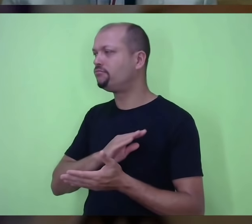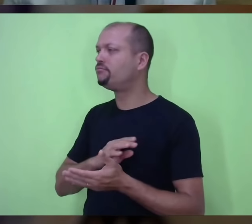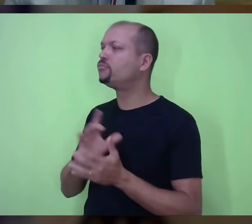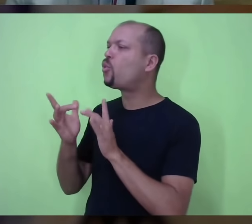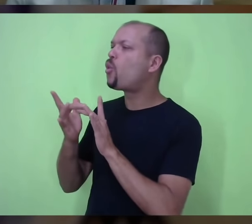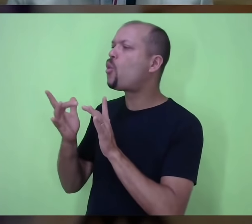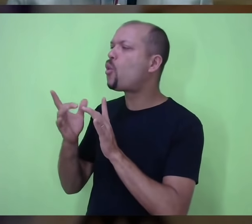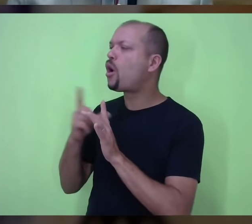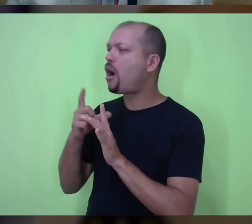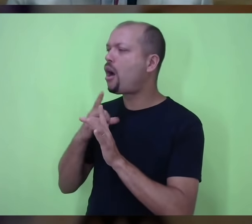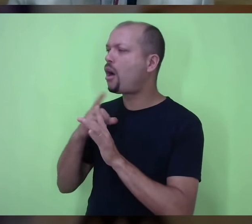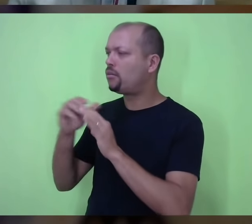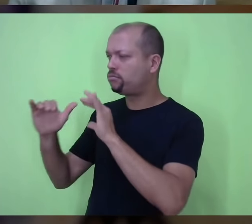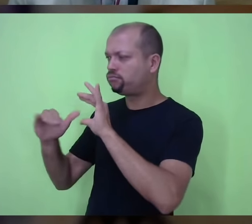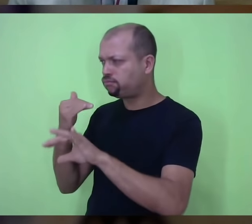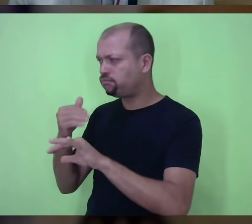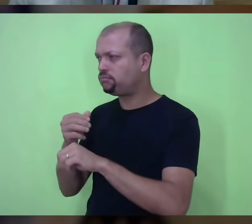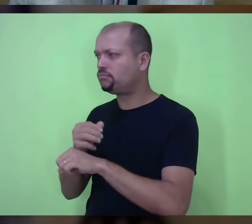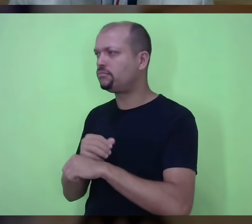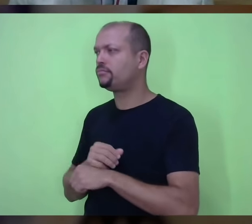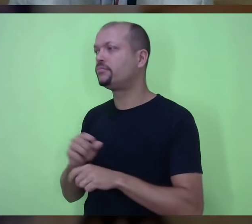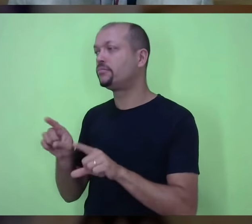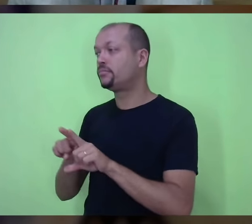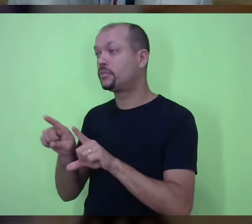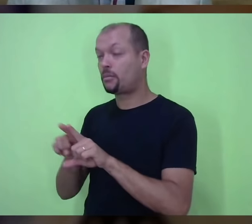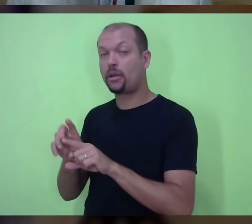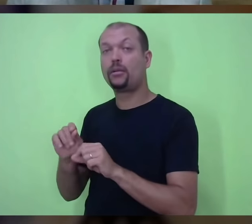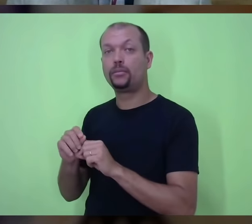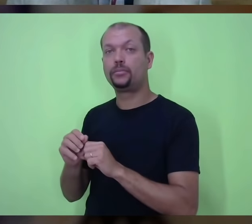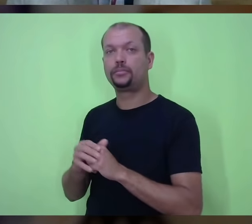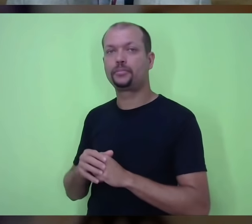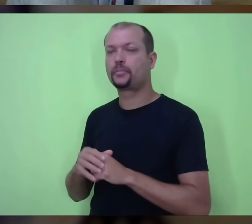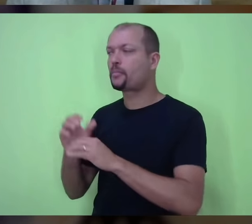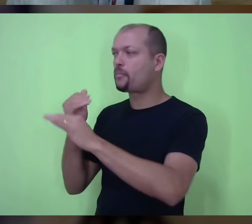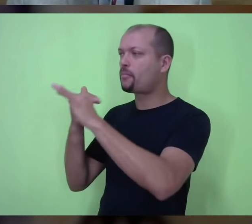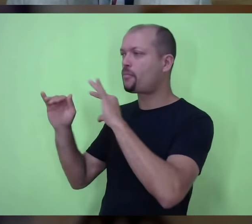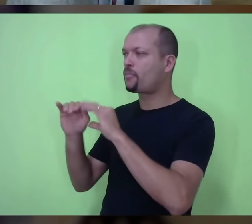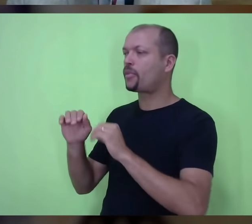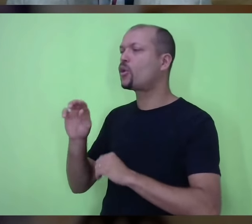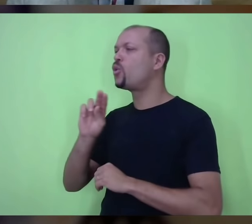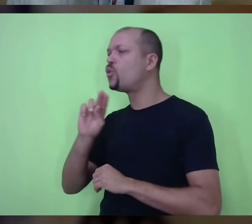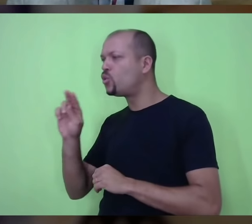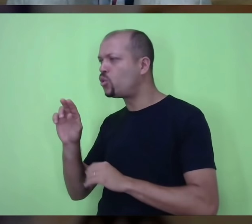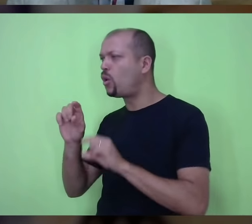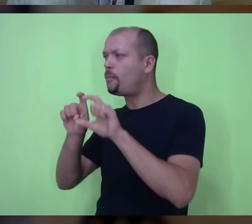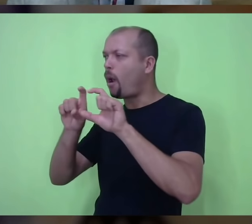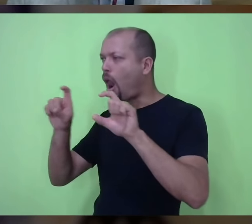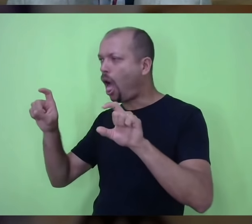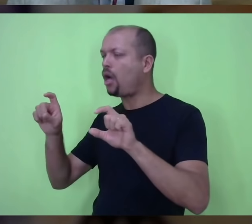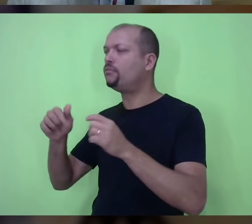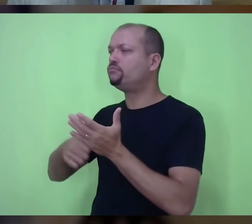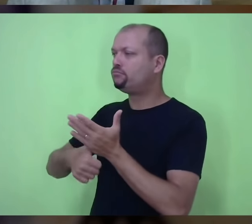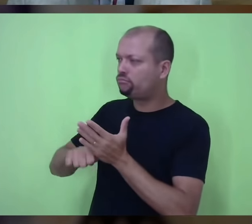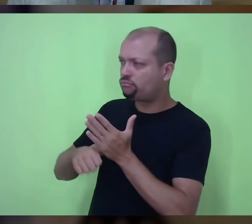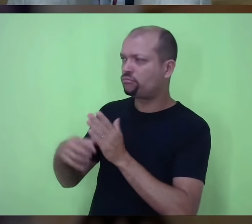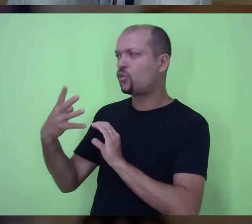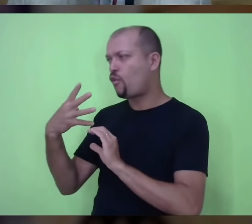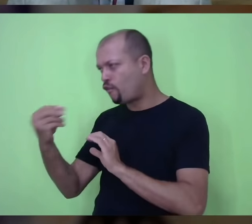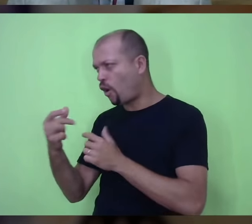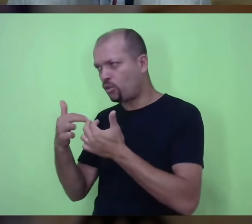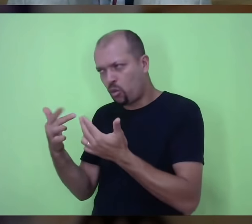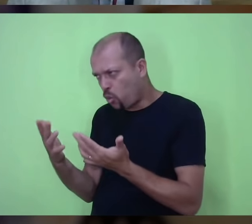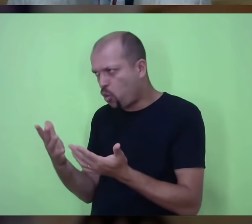contato conosco, tá bom? Na verdade, com a livraria diretamente, mande o seu nome completo, mande o seu RG, uma cópia